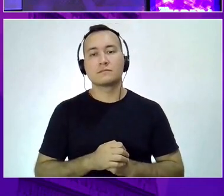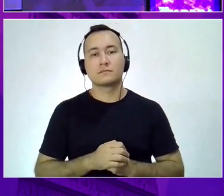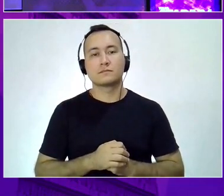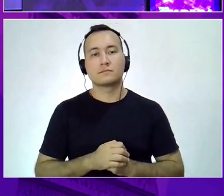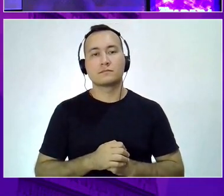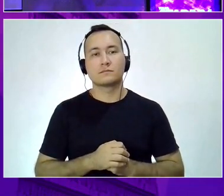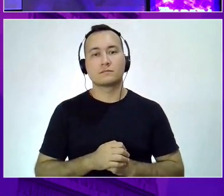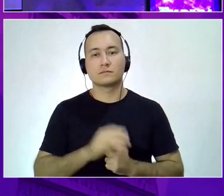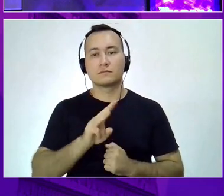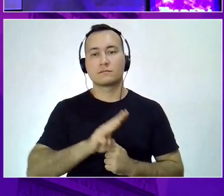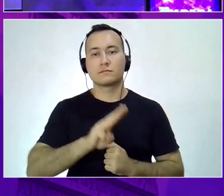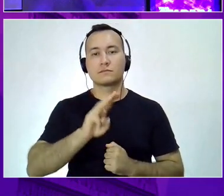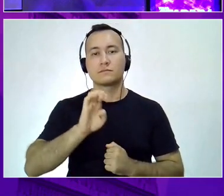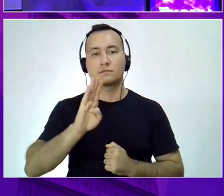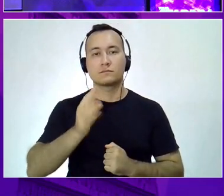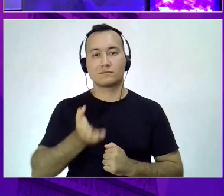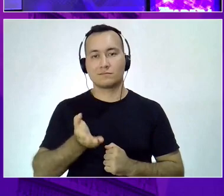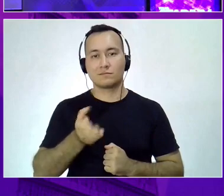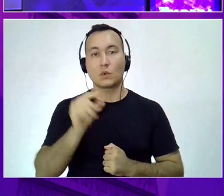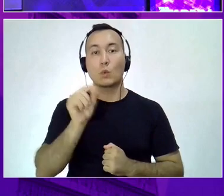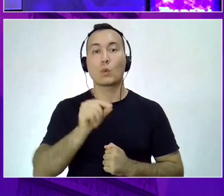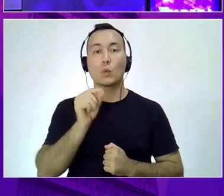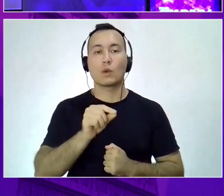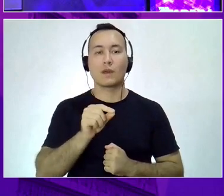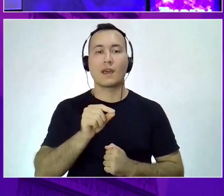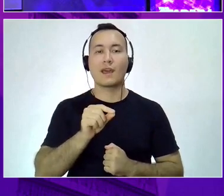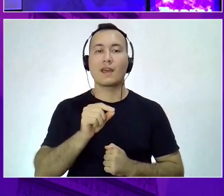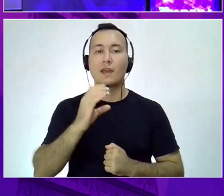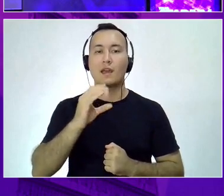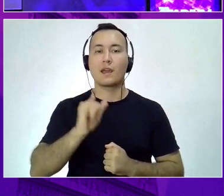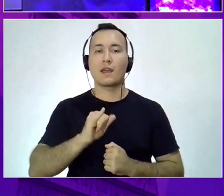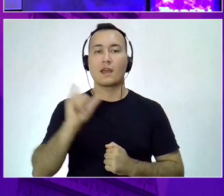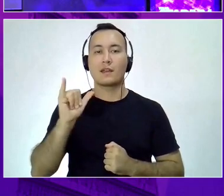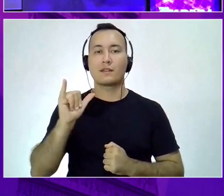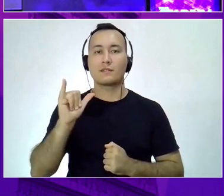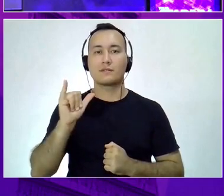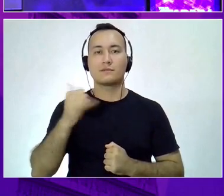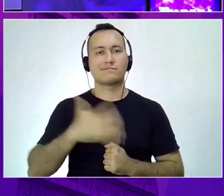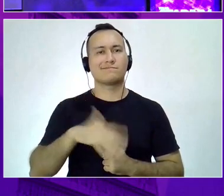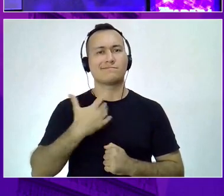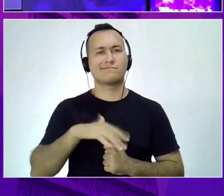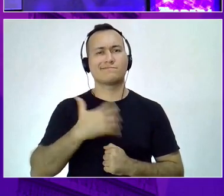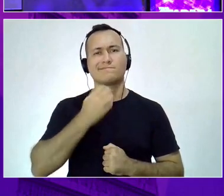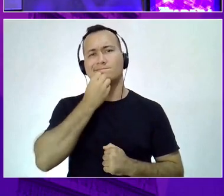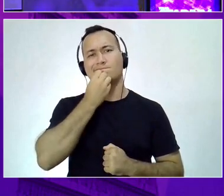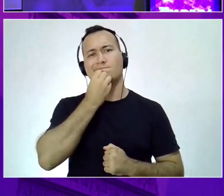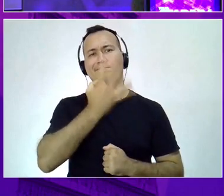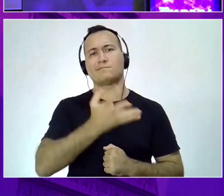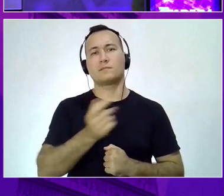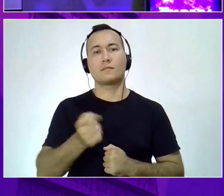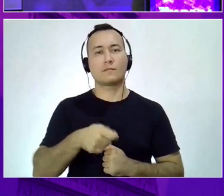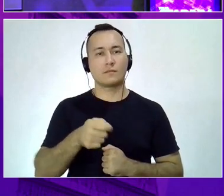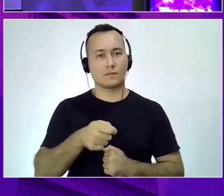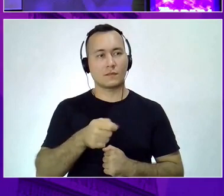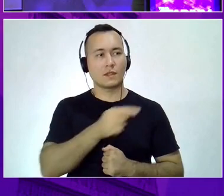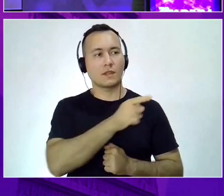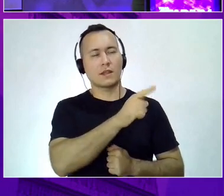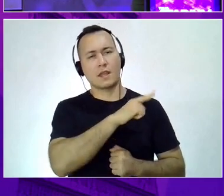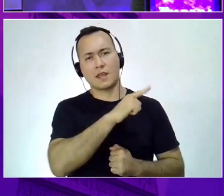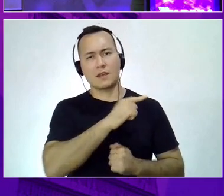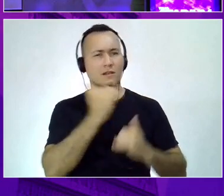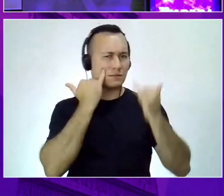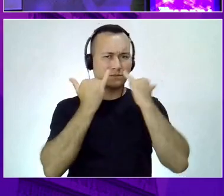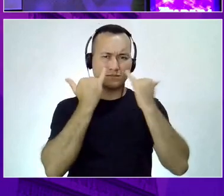Web, o clássico, Cypressão da massa com X. Ele tem uma biblioteca exclusiva que você acessa a aplicação com